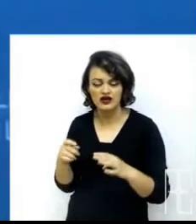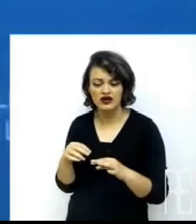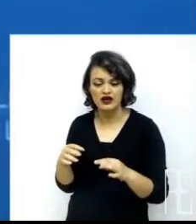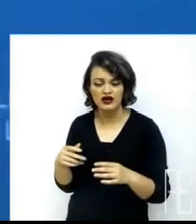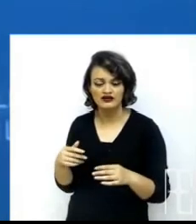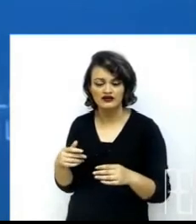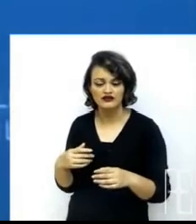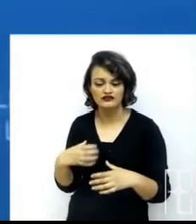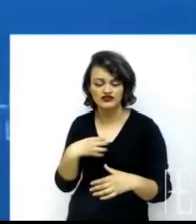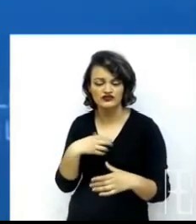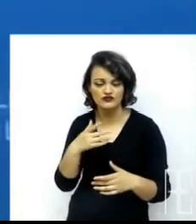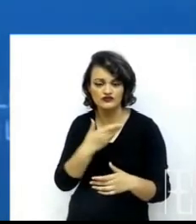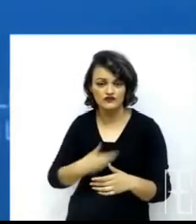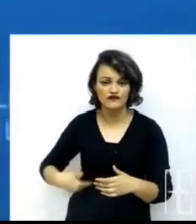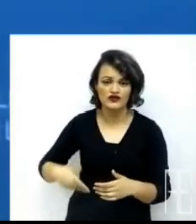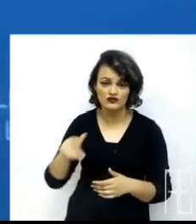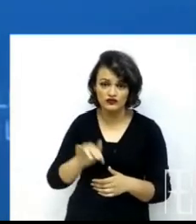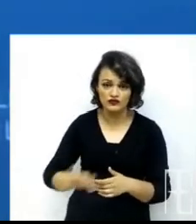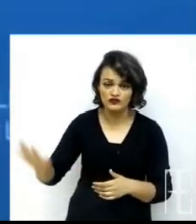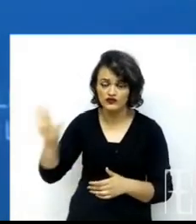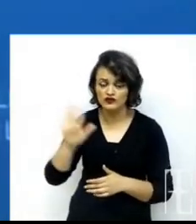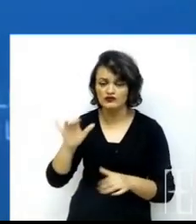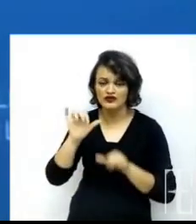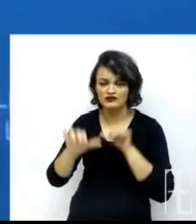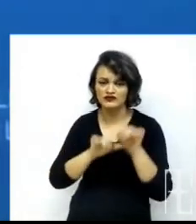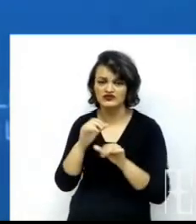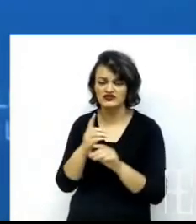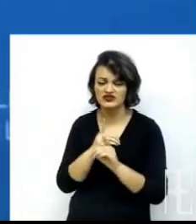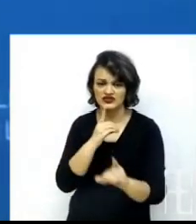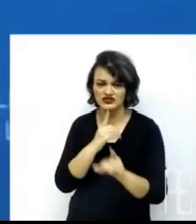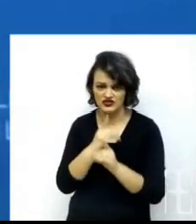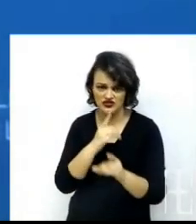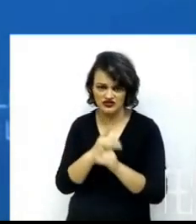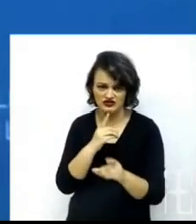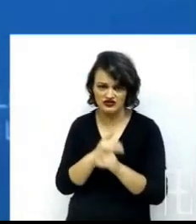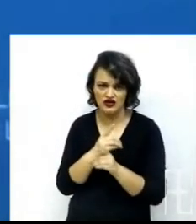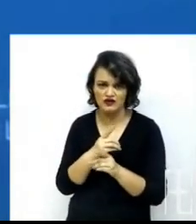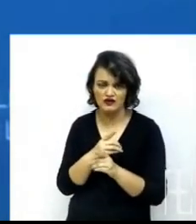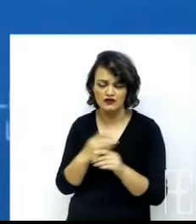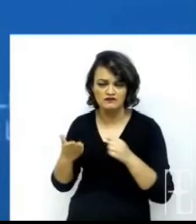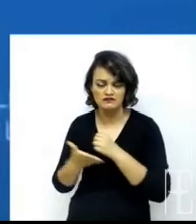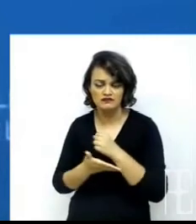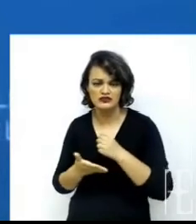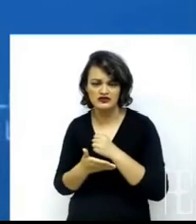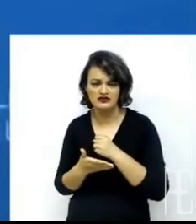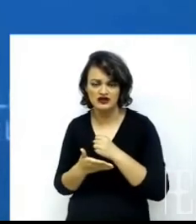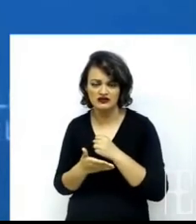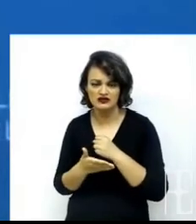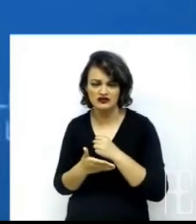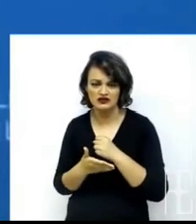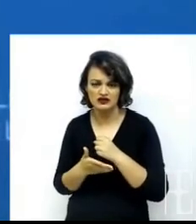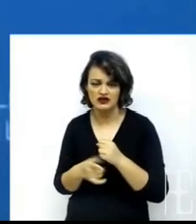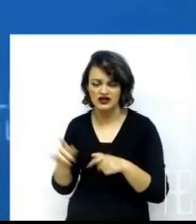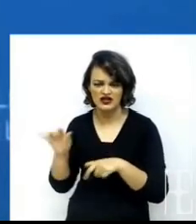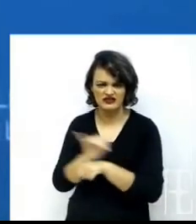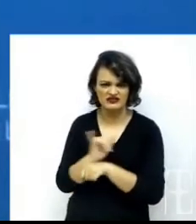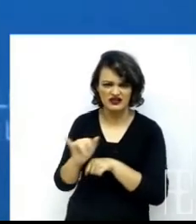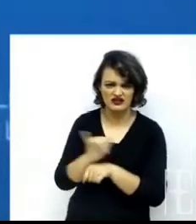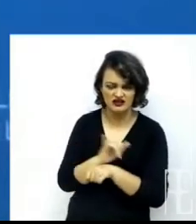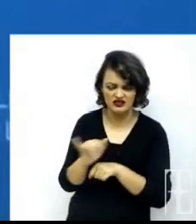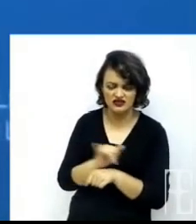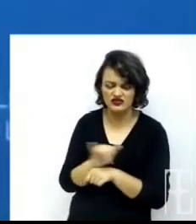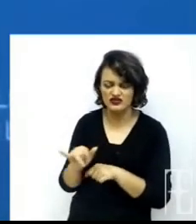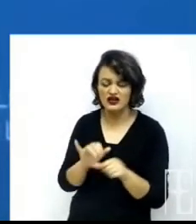governo para sua transformação digital, com base em sua estratégia